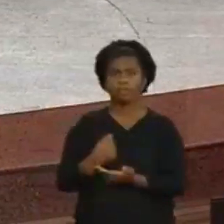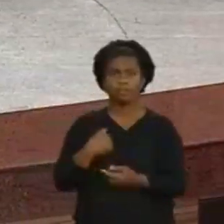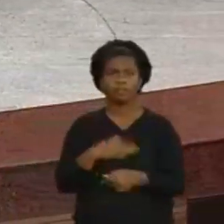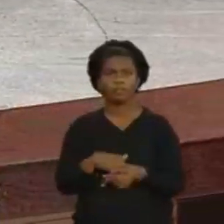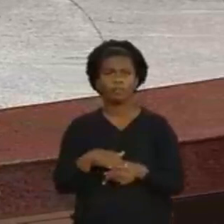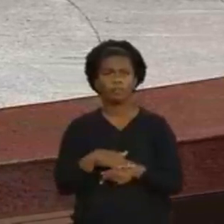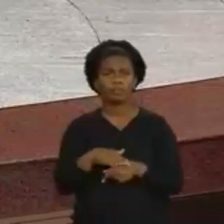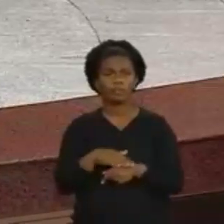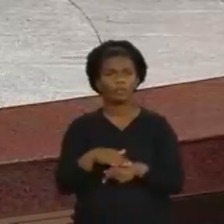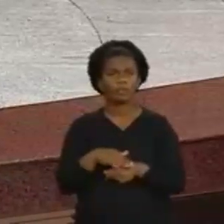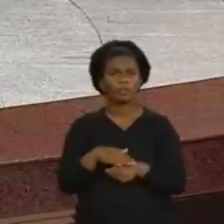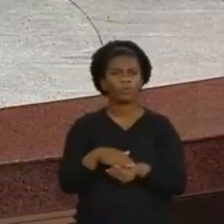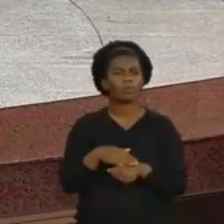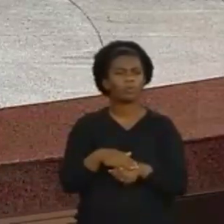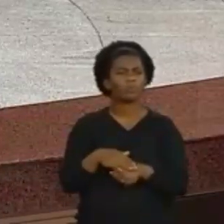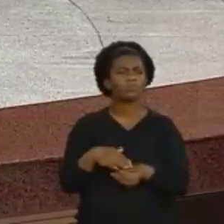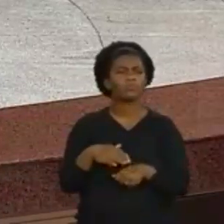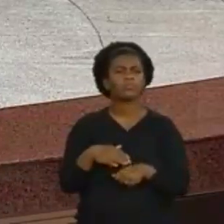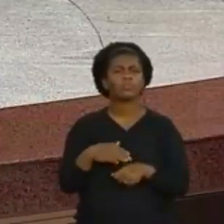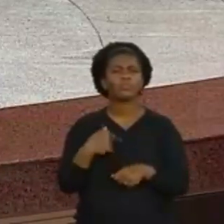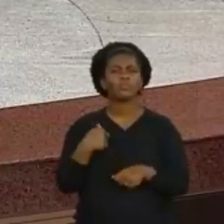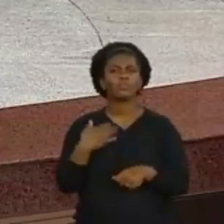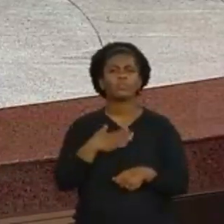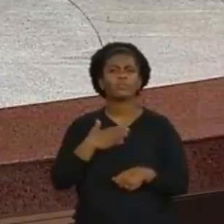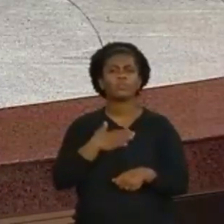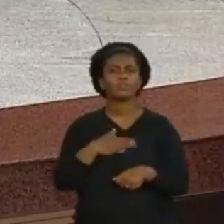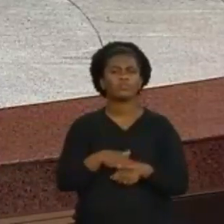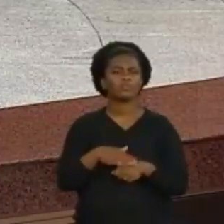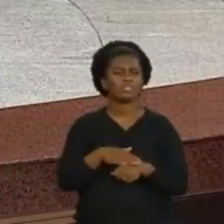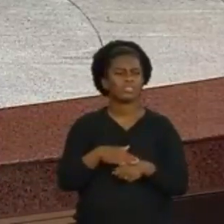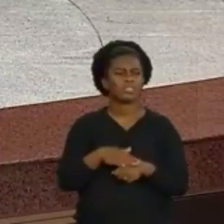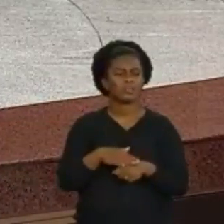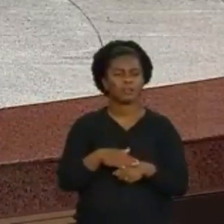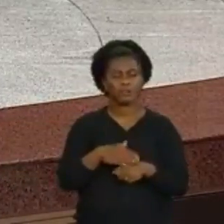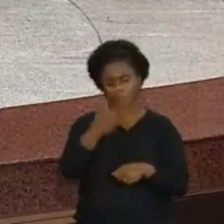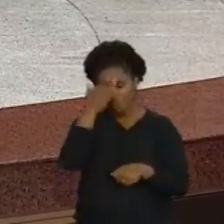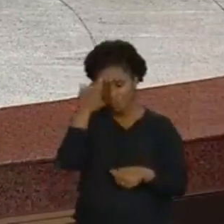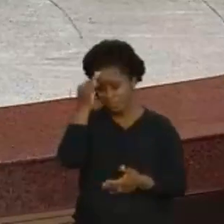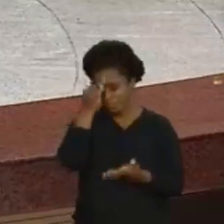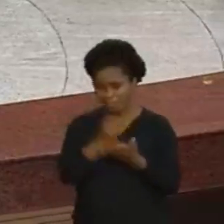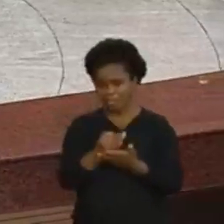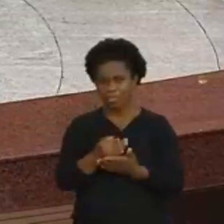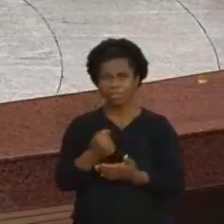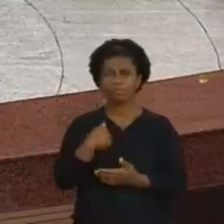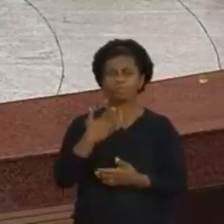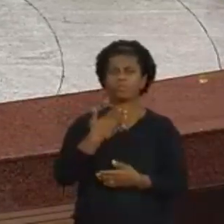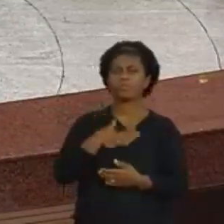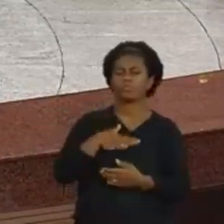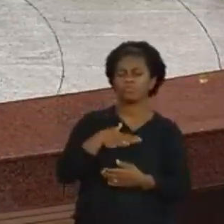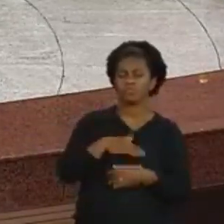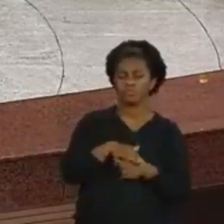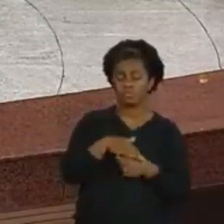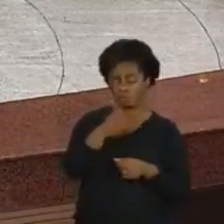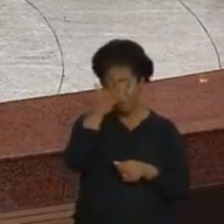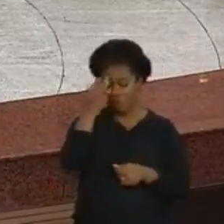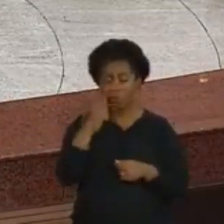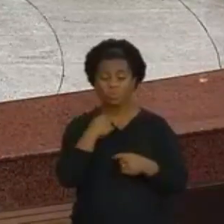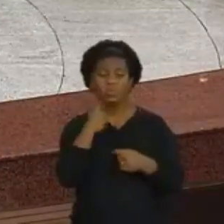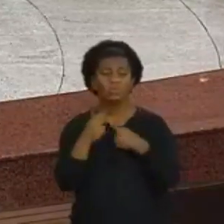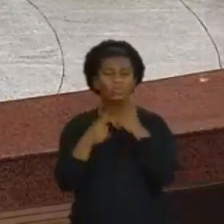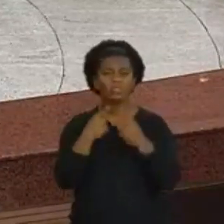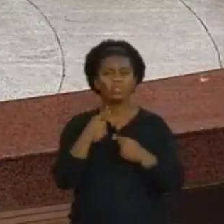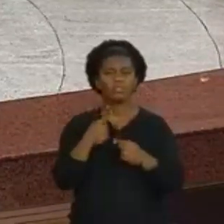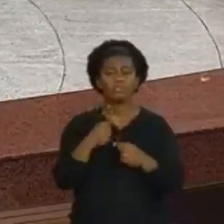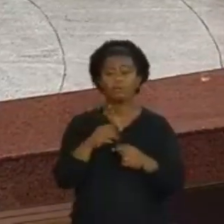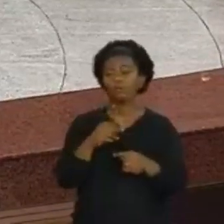eu não gosto de conversar com pessoas duvidosas. Quando você vê a pessoa com dúvida, igual a mulher que ficou: o que é que o